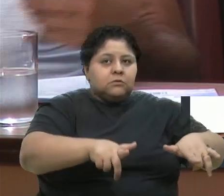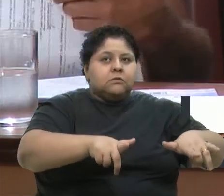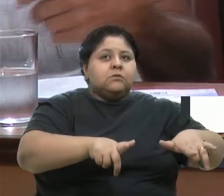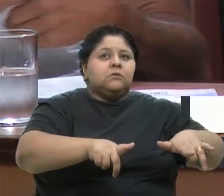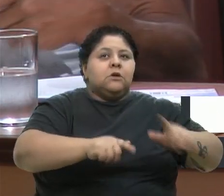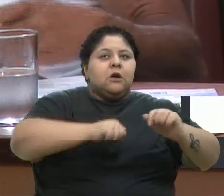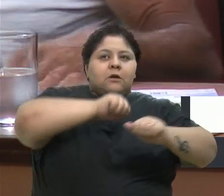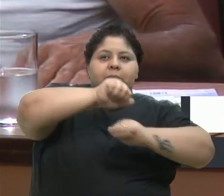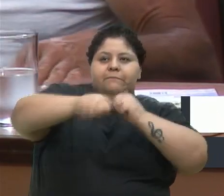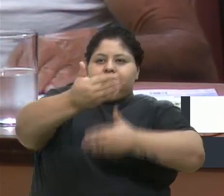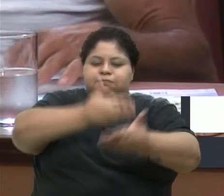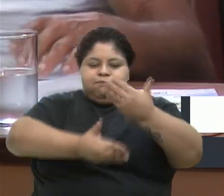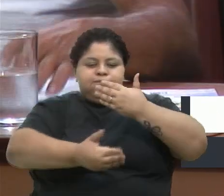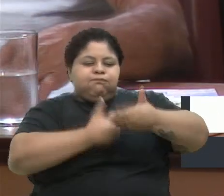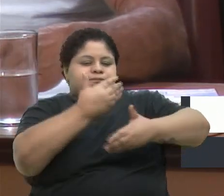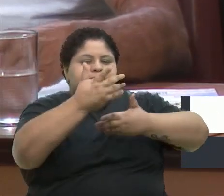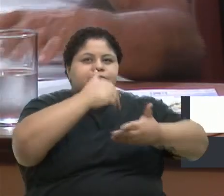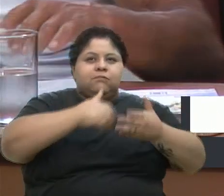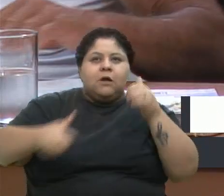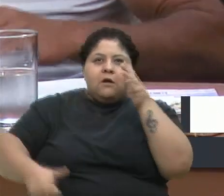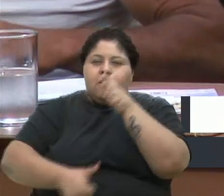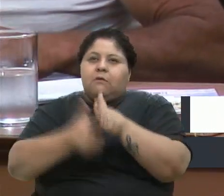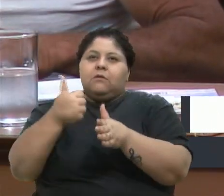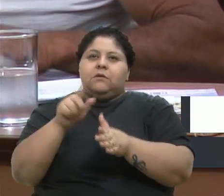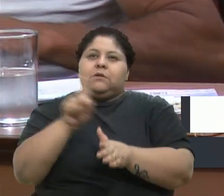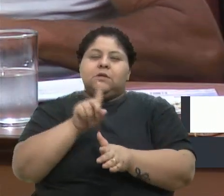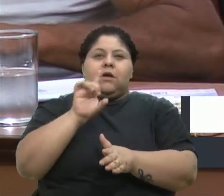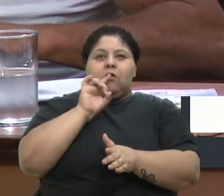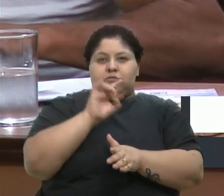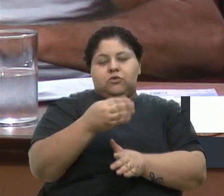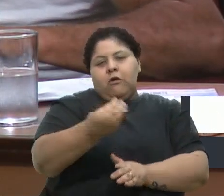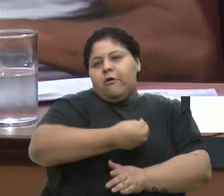de ideias e o aprimoramento não somente profissional, mas também